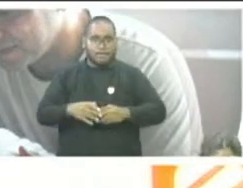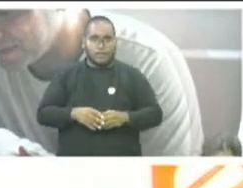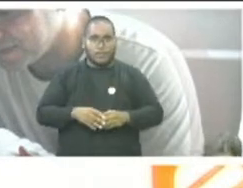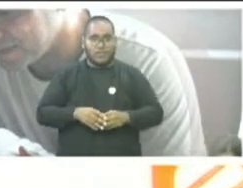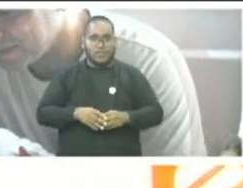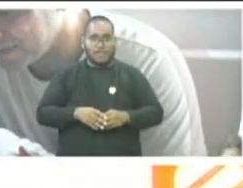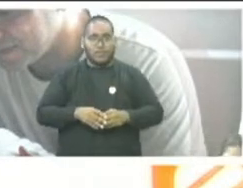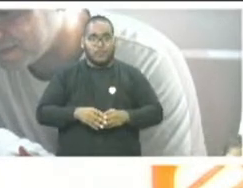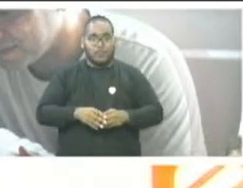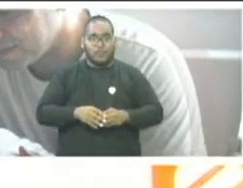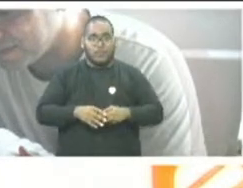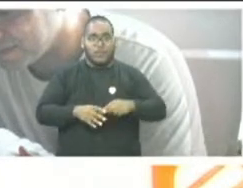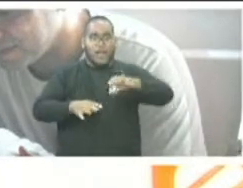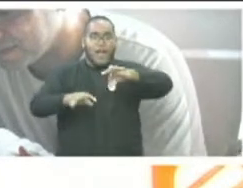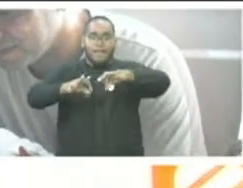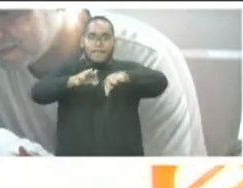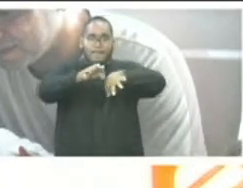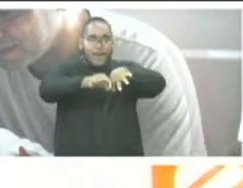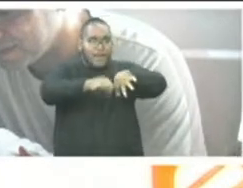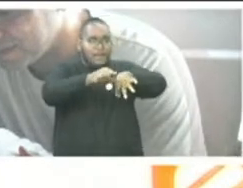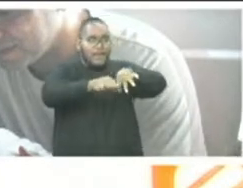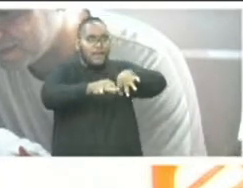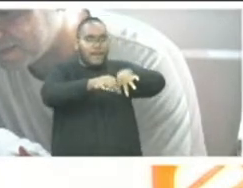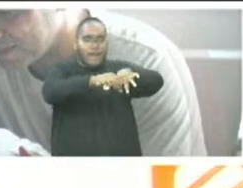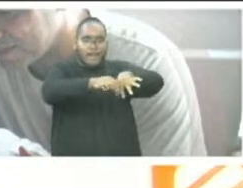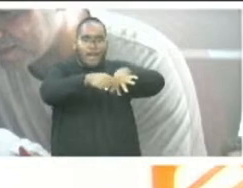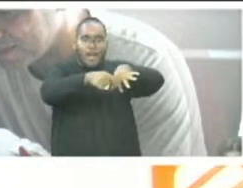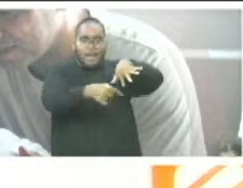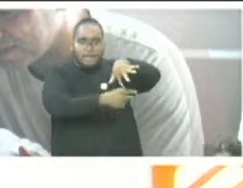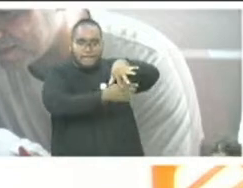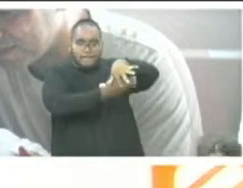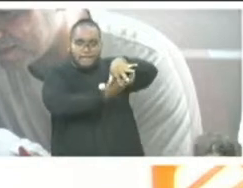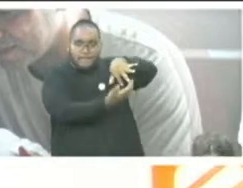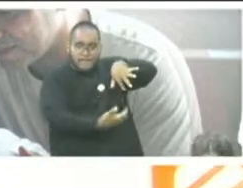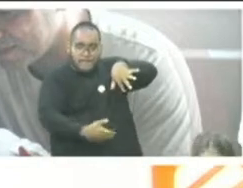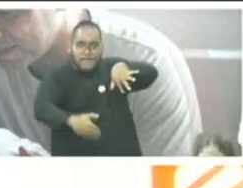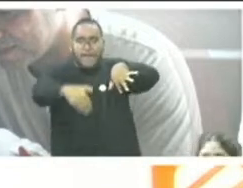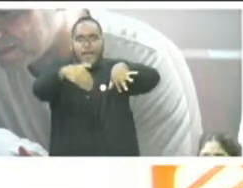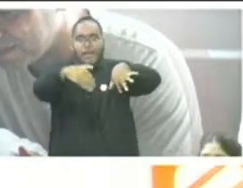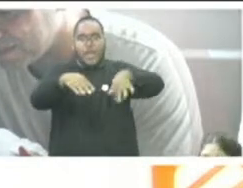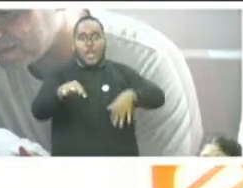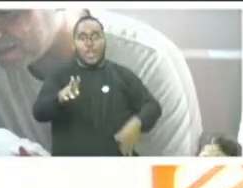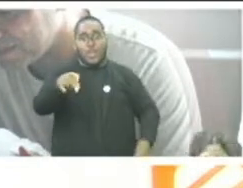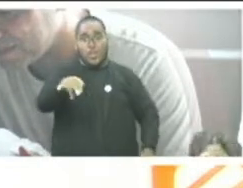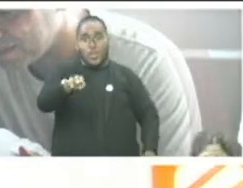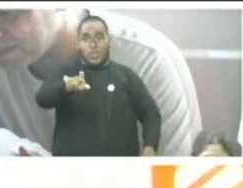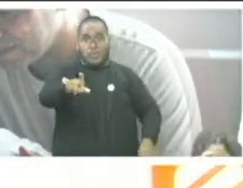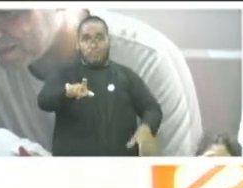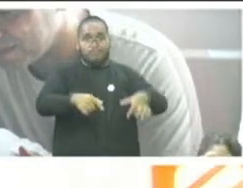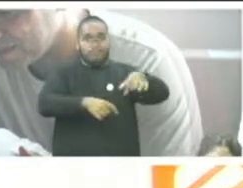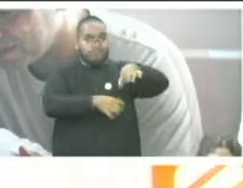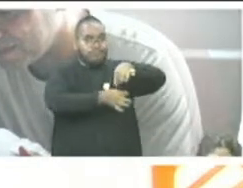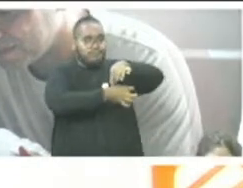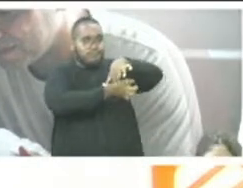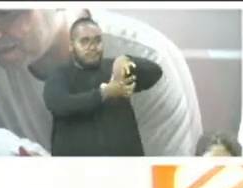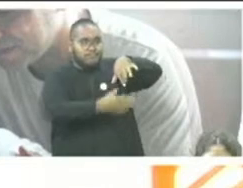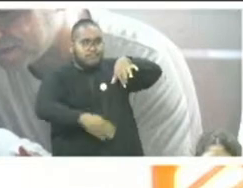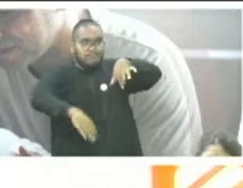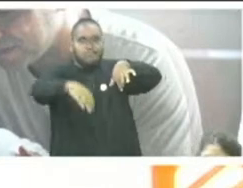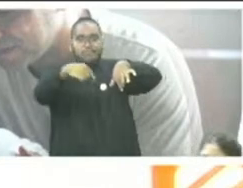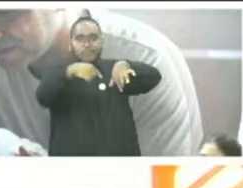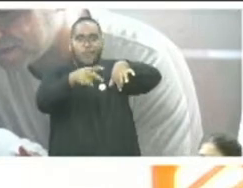ocorrer por baixo do campo, como um túnel aberto, em que o cordão pode até se